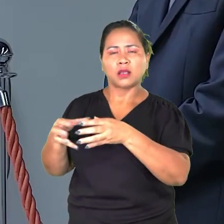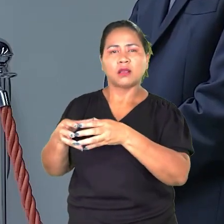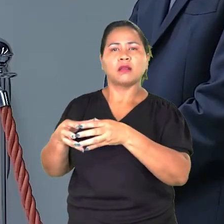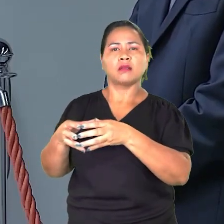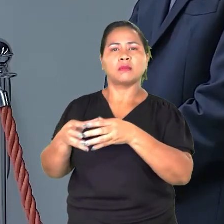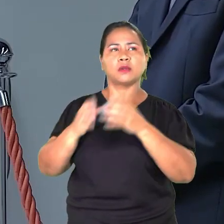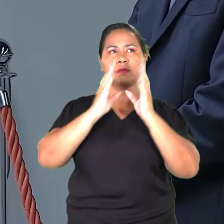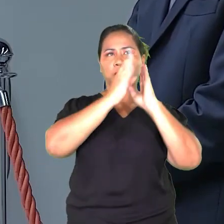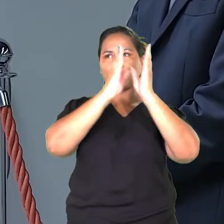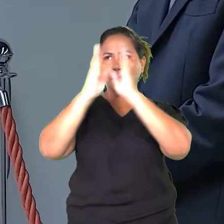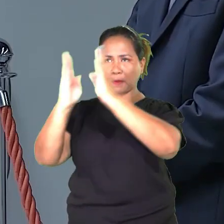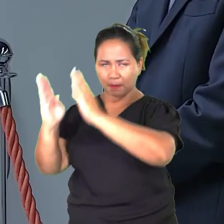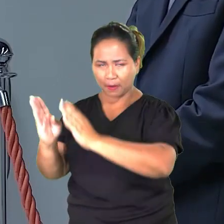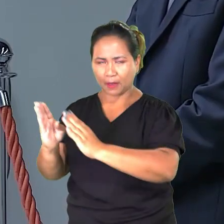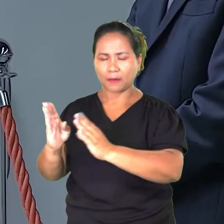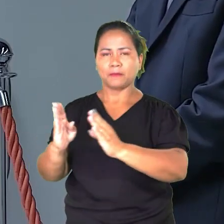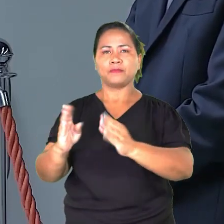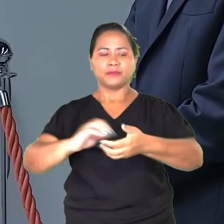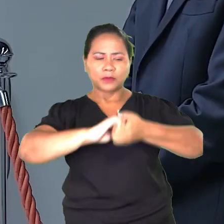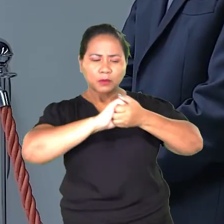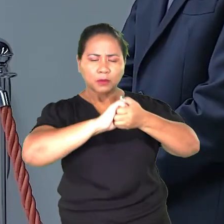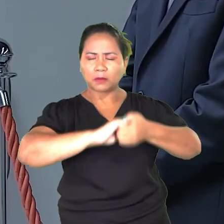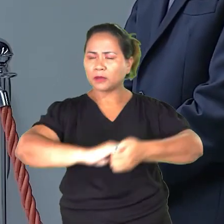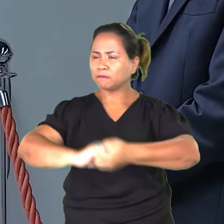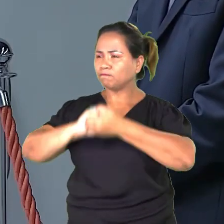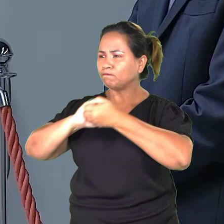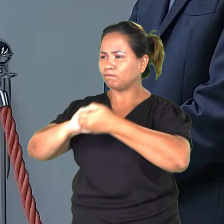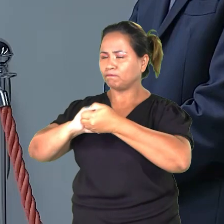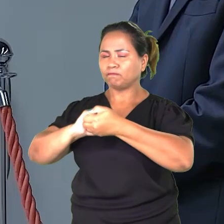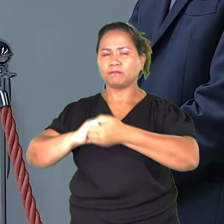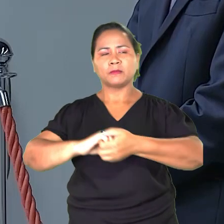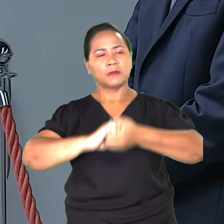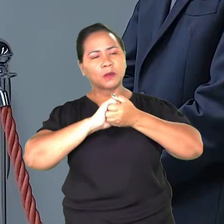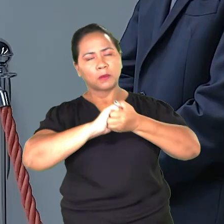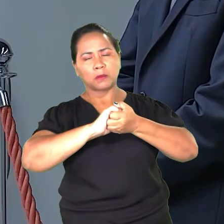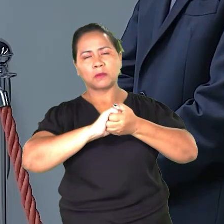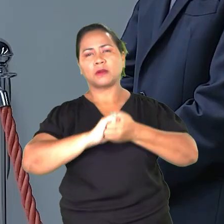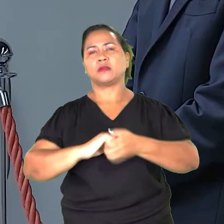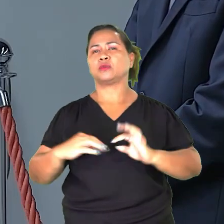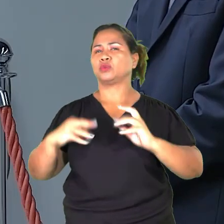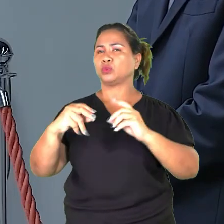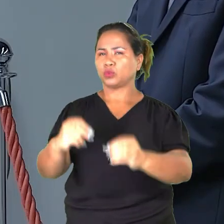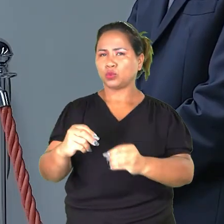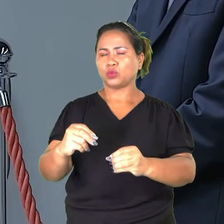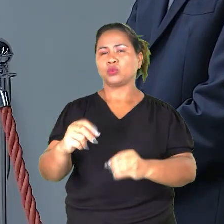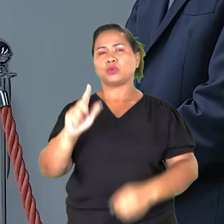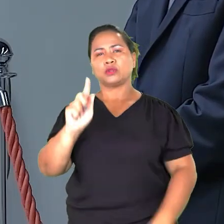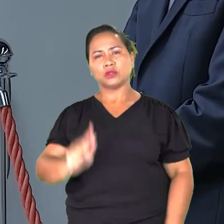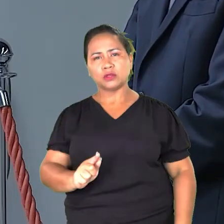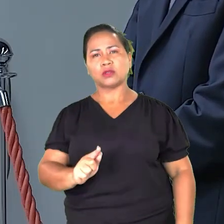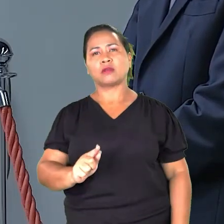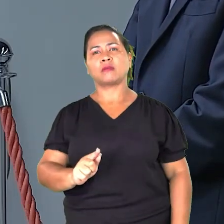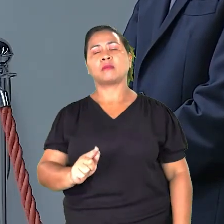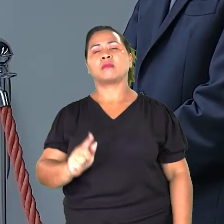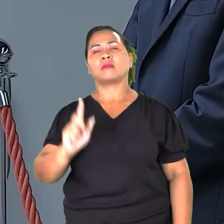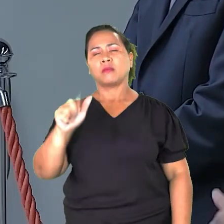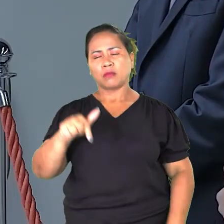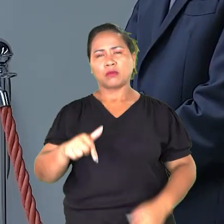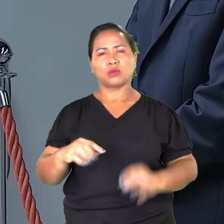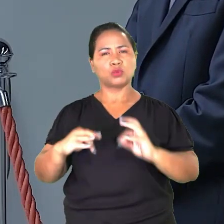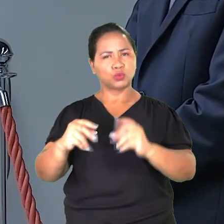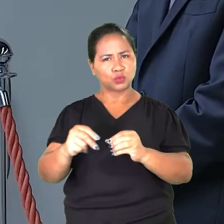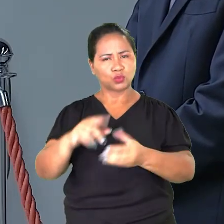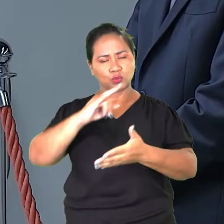nome da chefe Andréia Soares, como também da seção de gestão de documentos eletrônicos, a colega